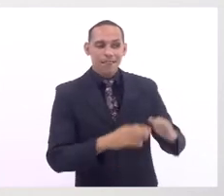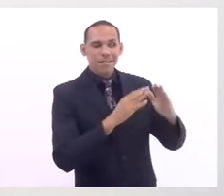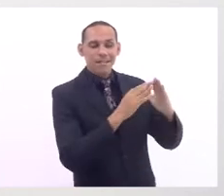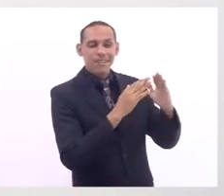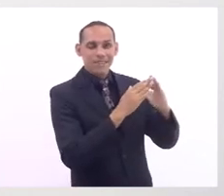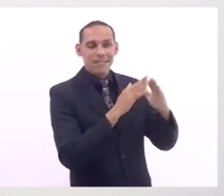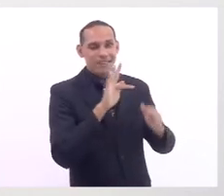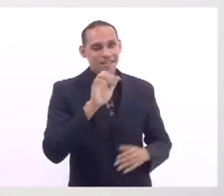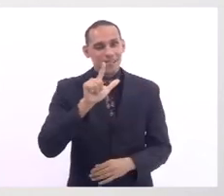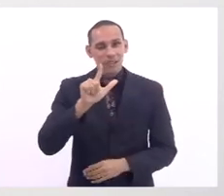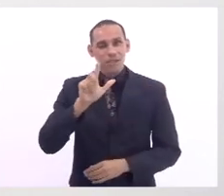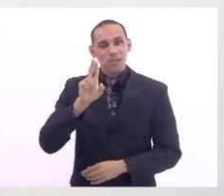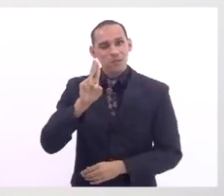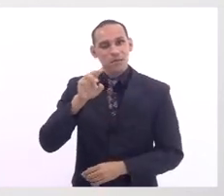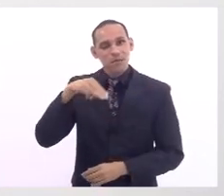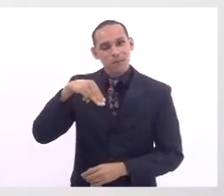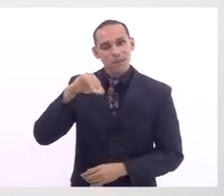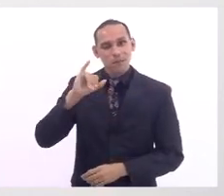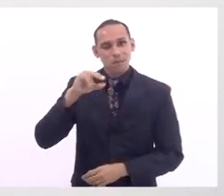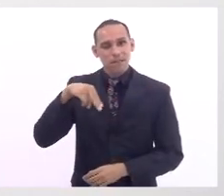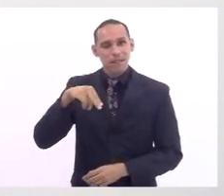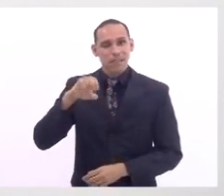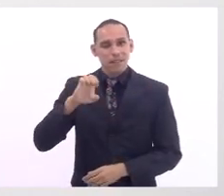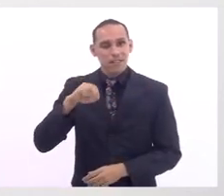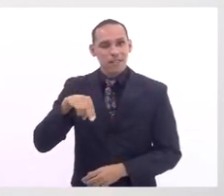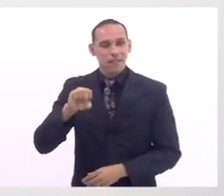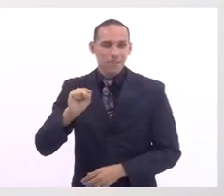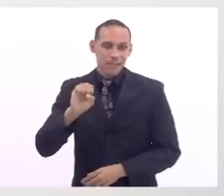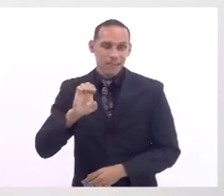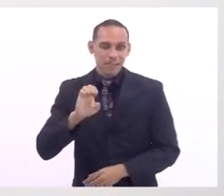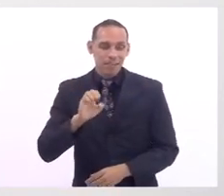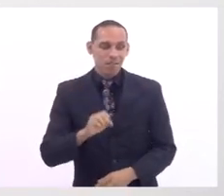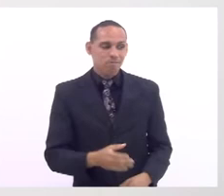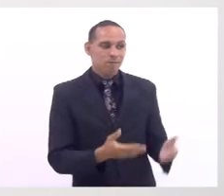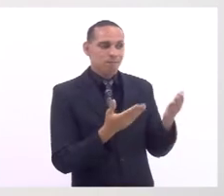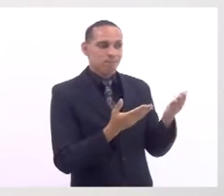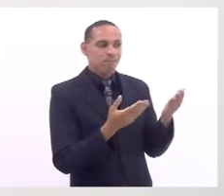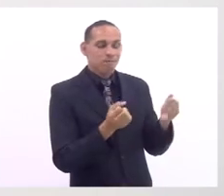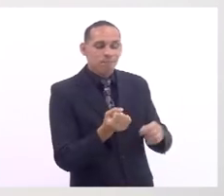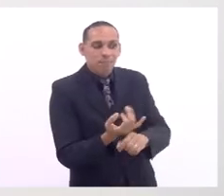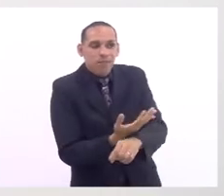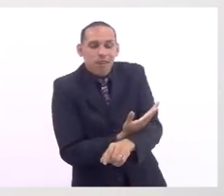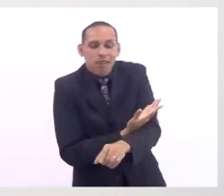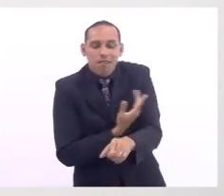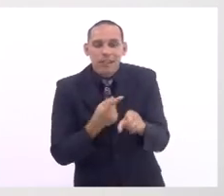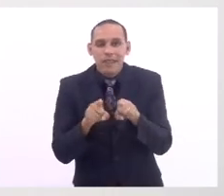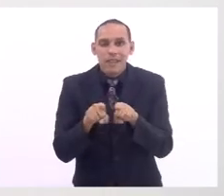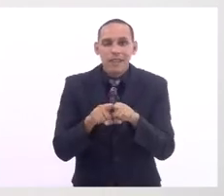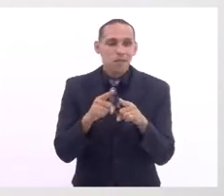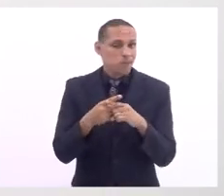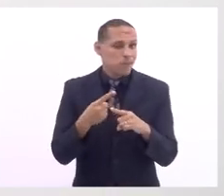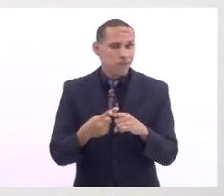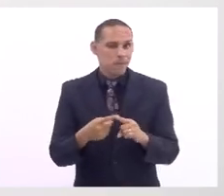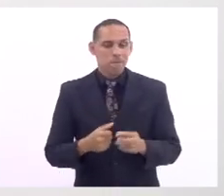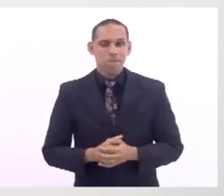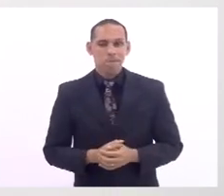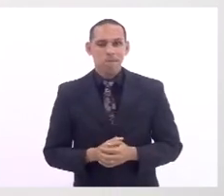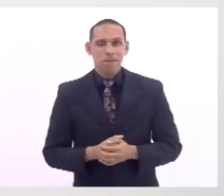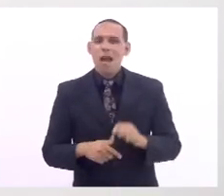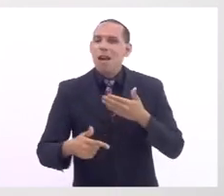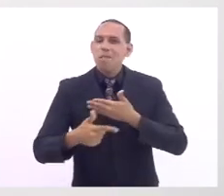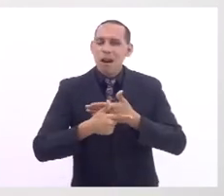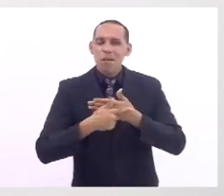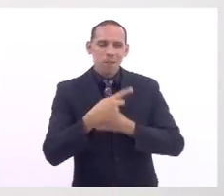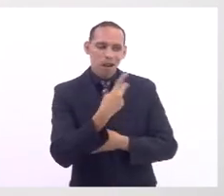Fluminense também é o momento de muita emoção né porque o papel